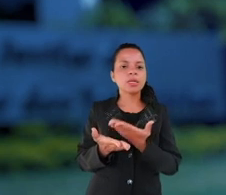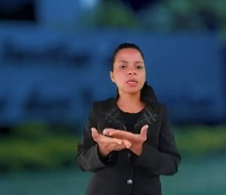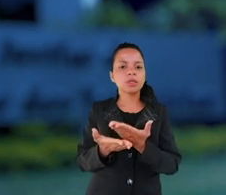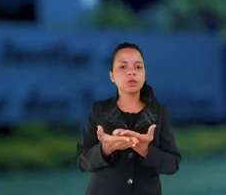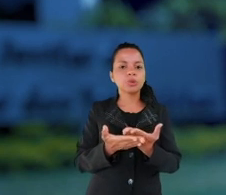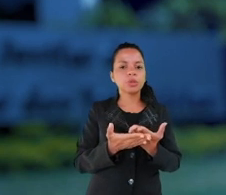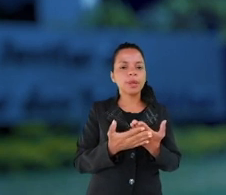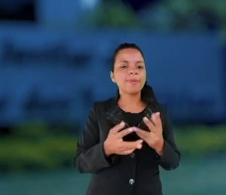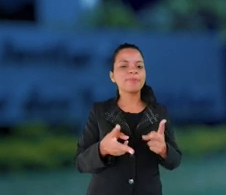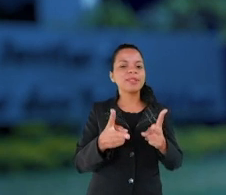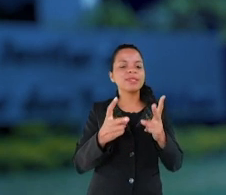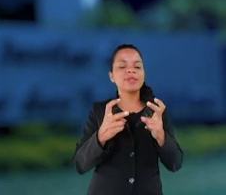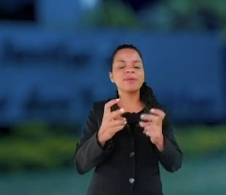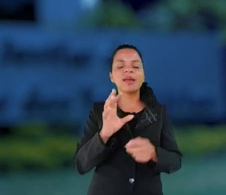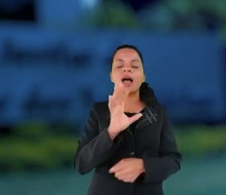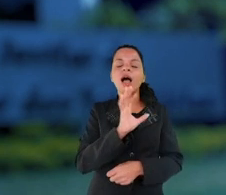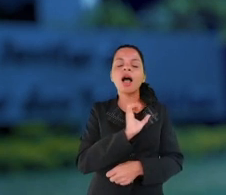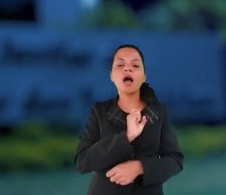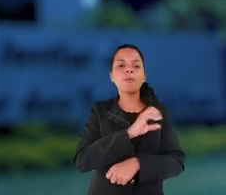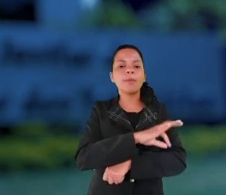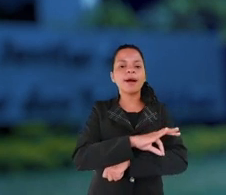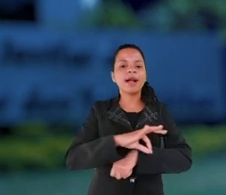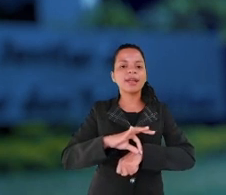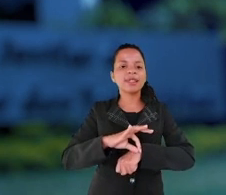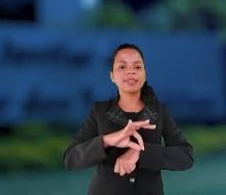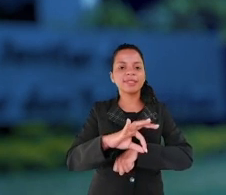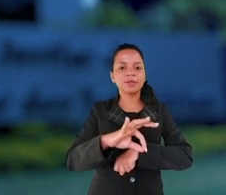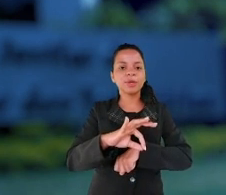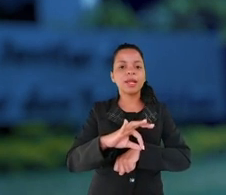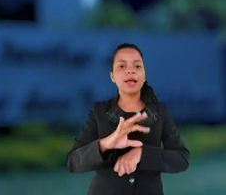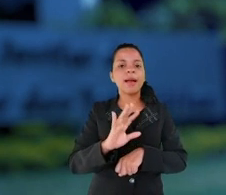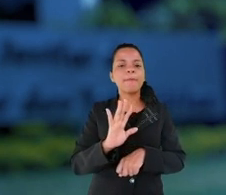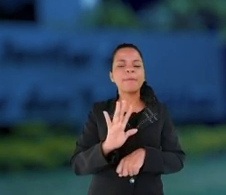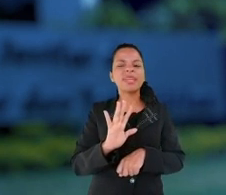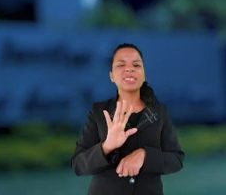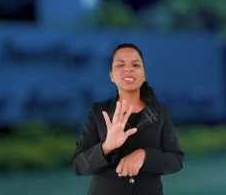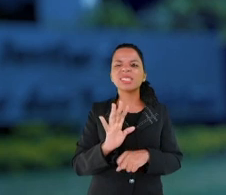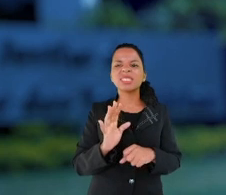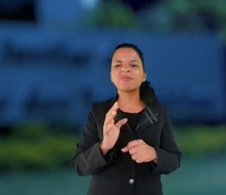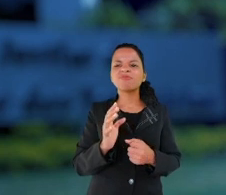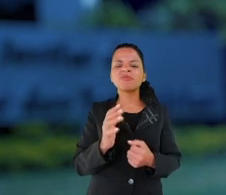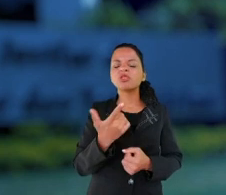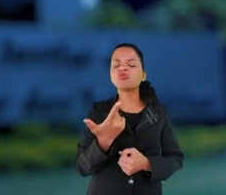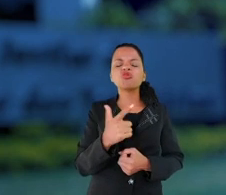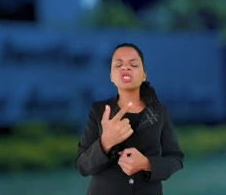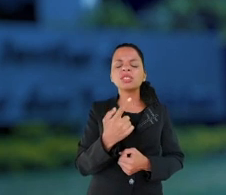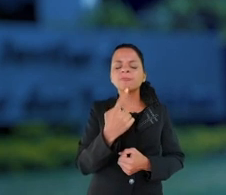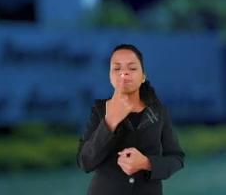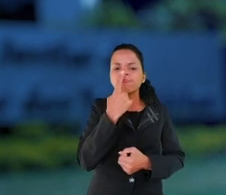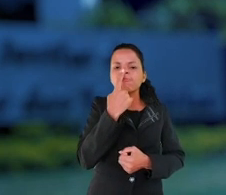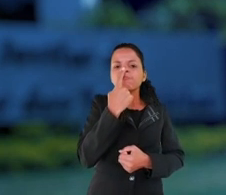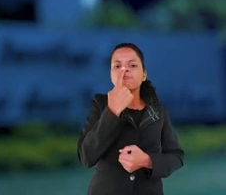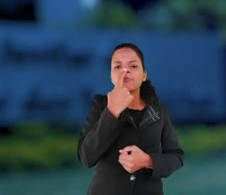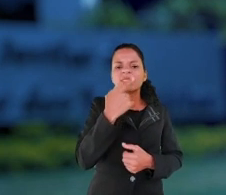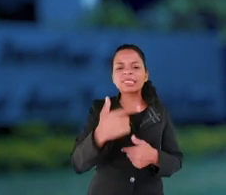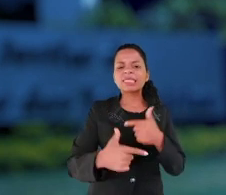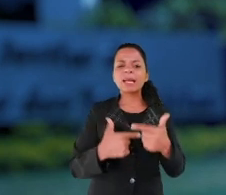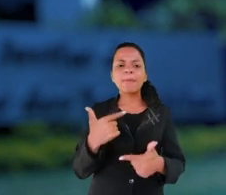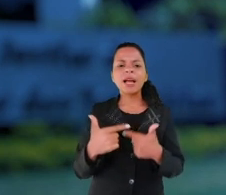arquitetura, mas que eu não necessariamente gostaria de trabalhar com isso. E eu sempre tive um pezinho na arte, eu